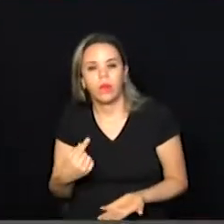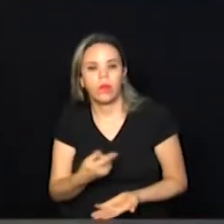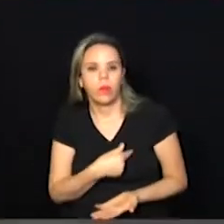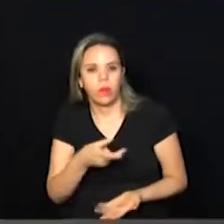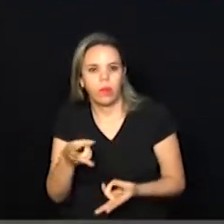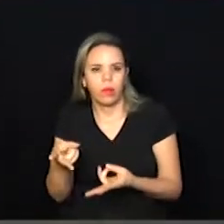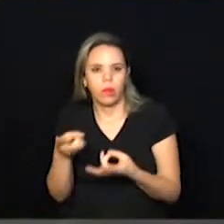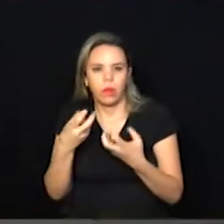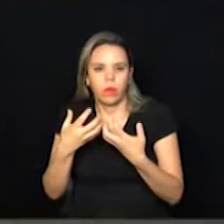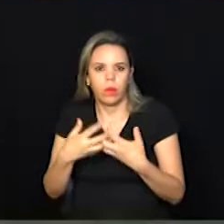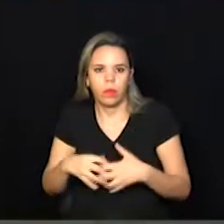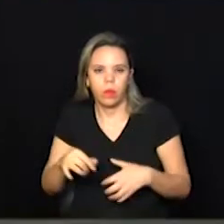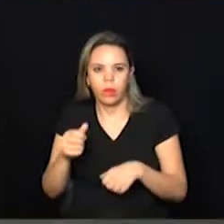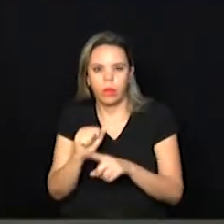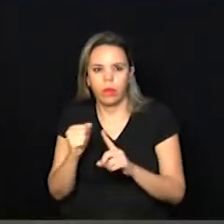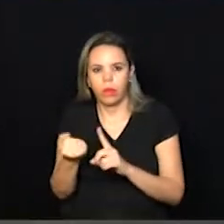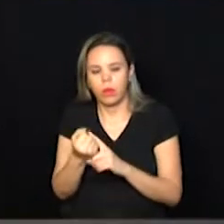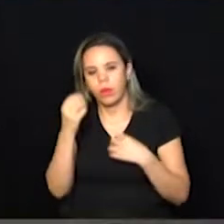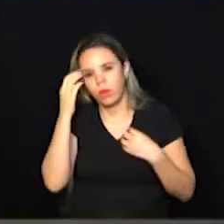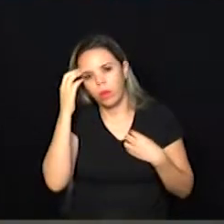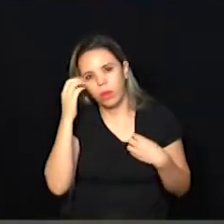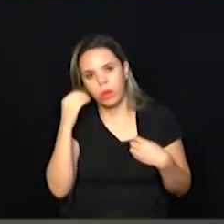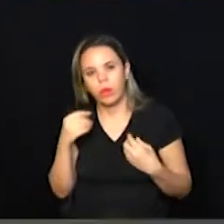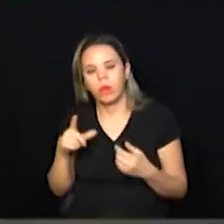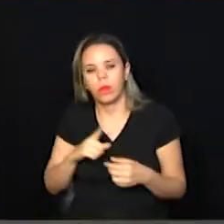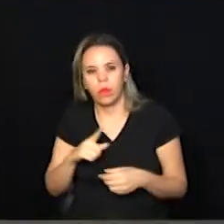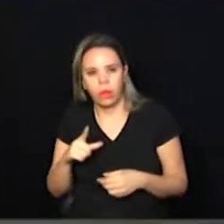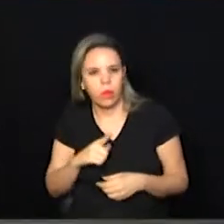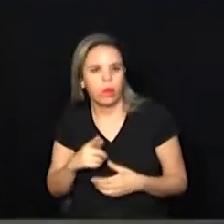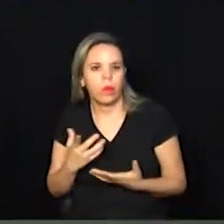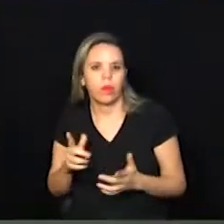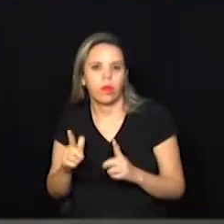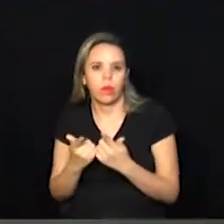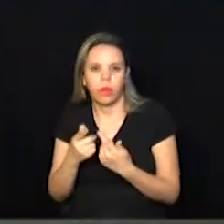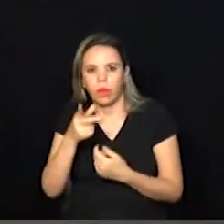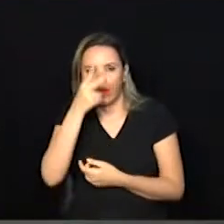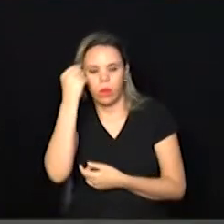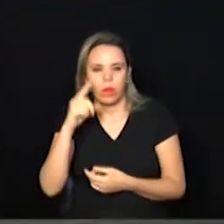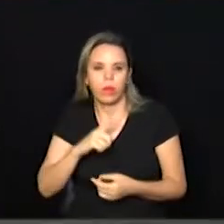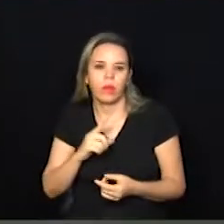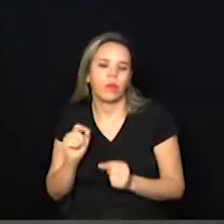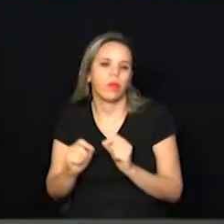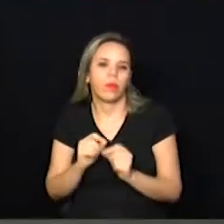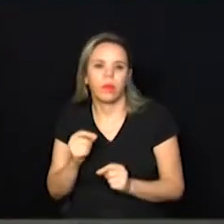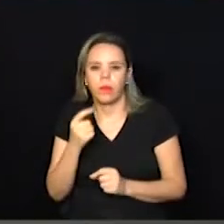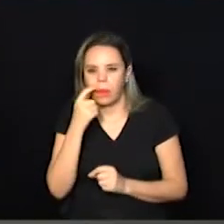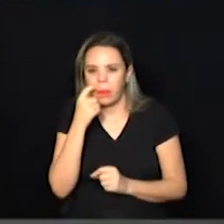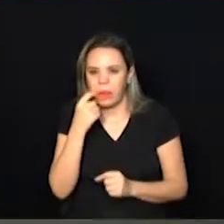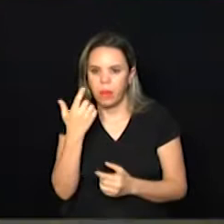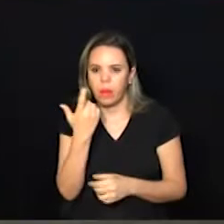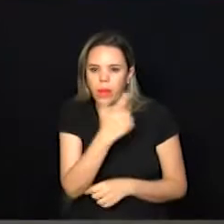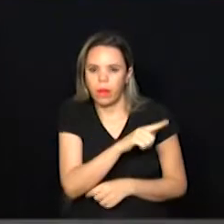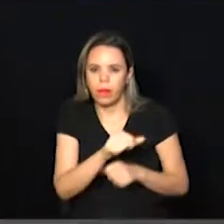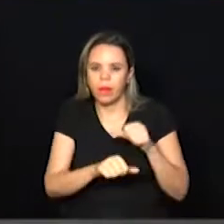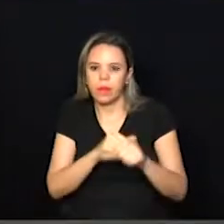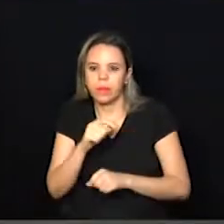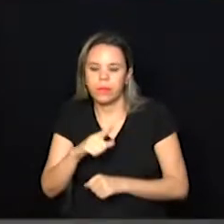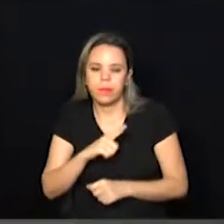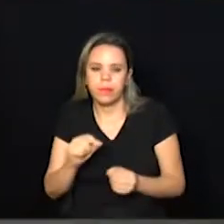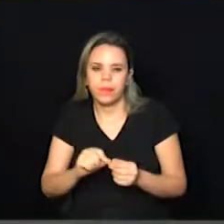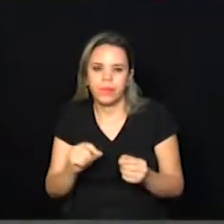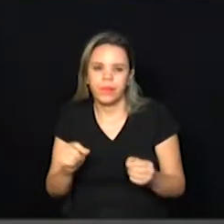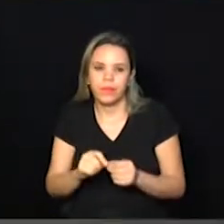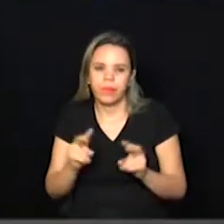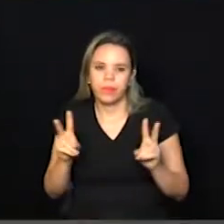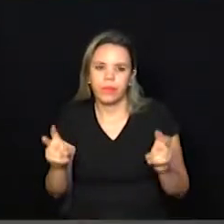os reflexos na área social. Então, esse olhar vai ter que ter do gestor público, no sentido de que muitas outras mudanças nós vamos ter que fazer na